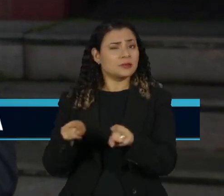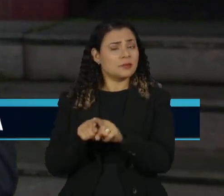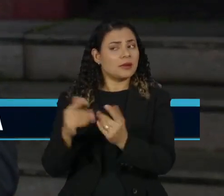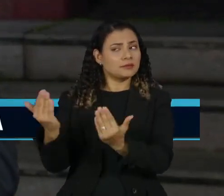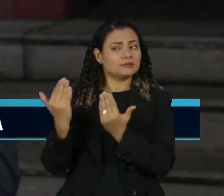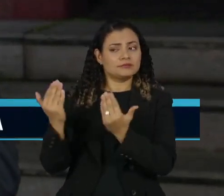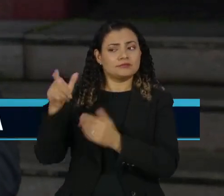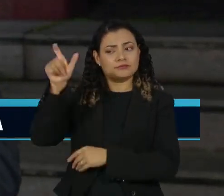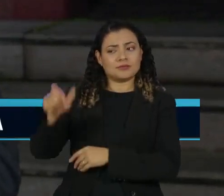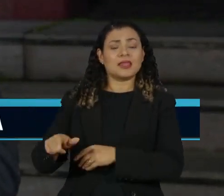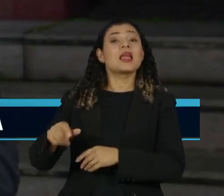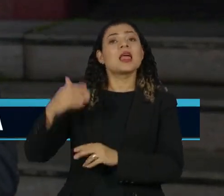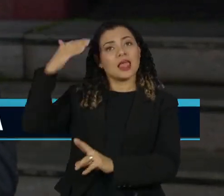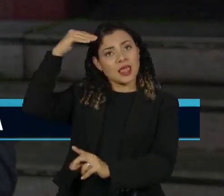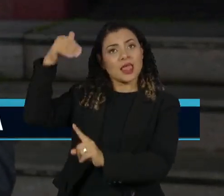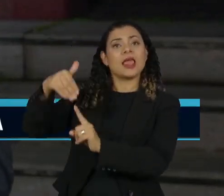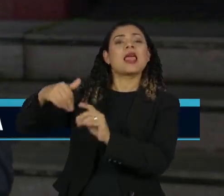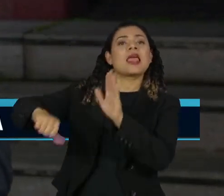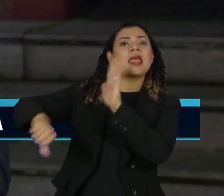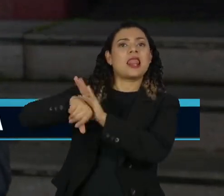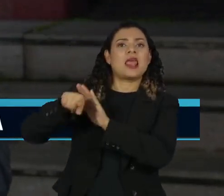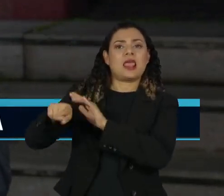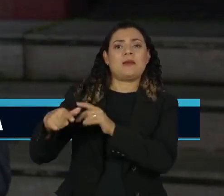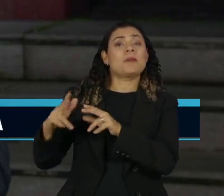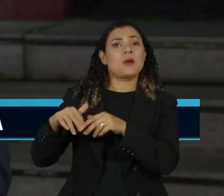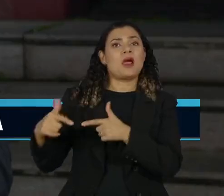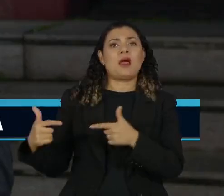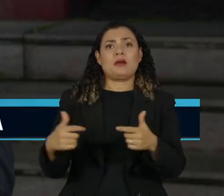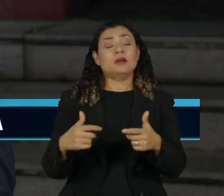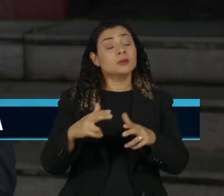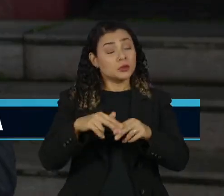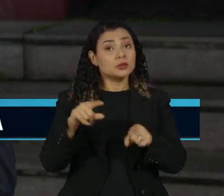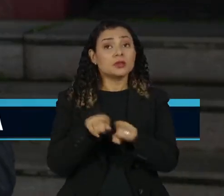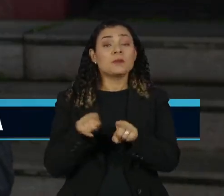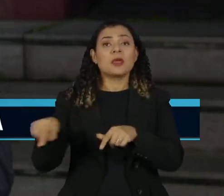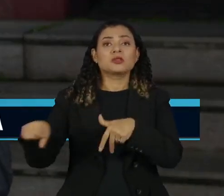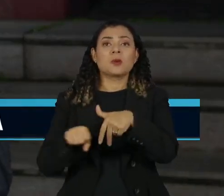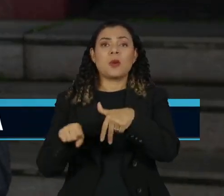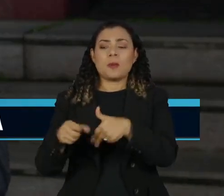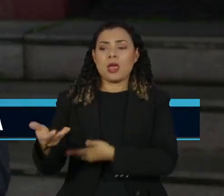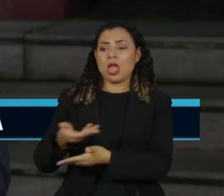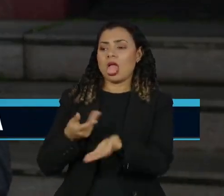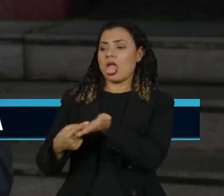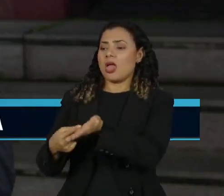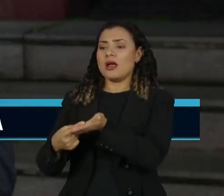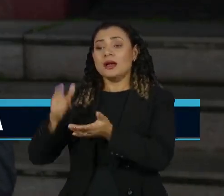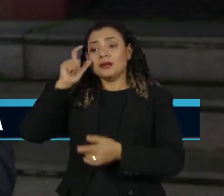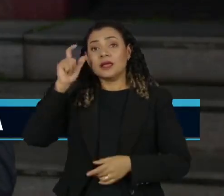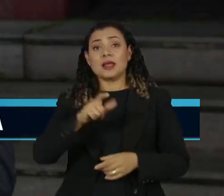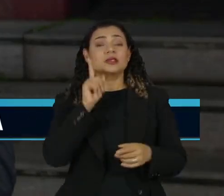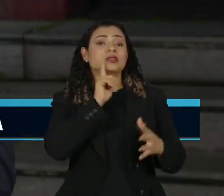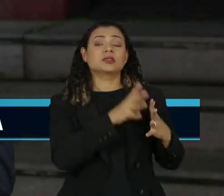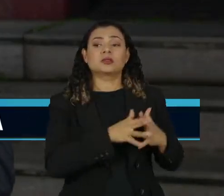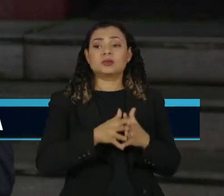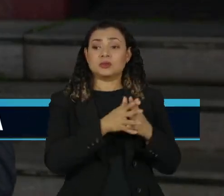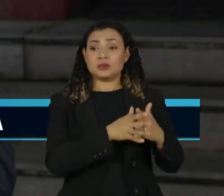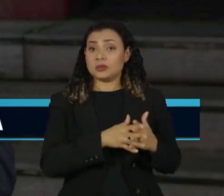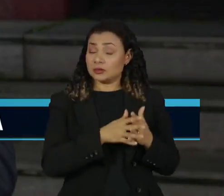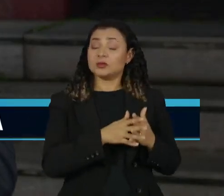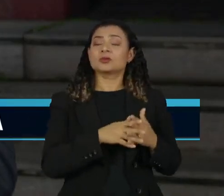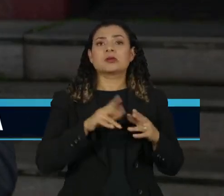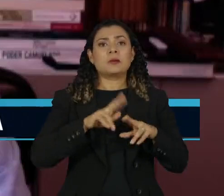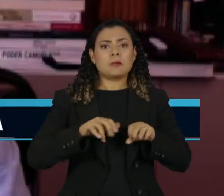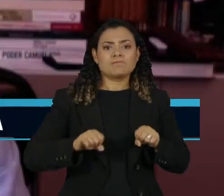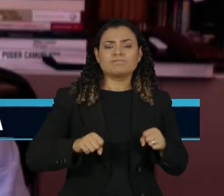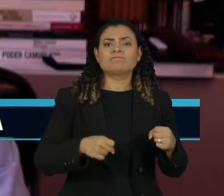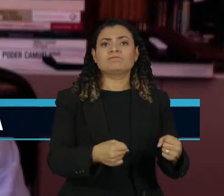um criminoso de guerra. Henry Kissinger moldou a diplomacia para atender aos interesses americanos a todo